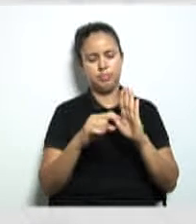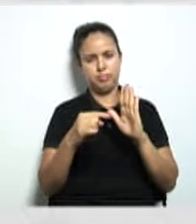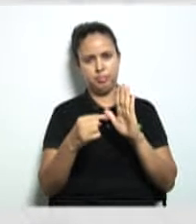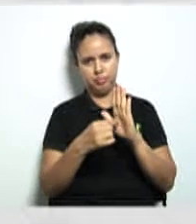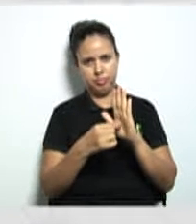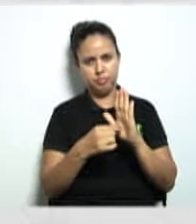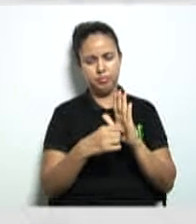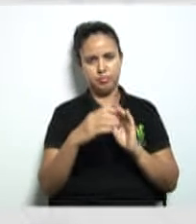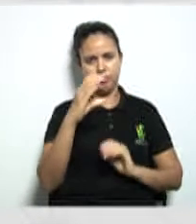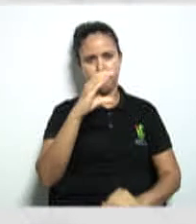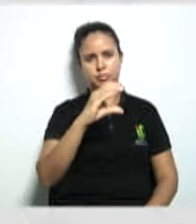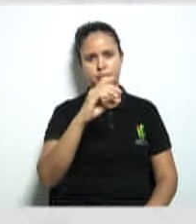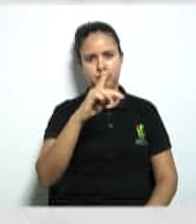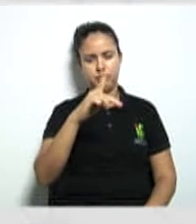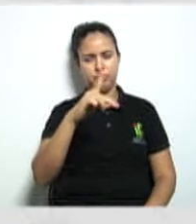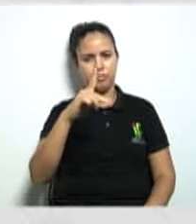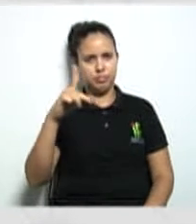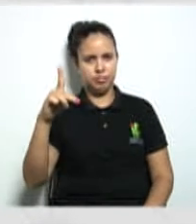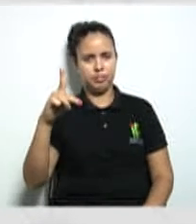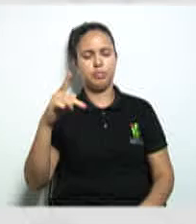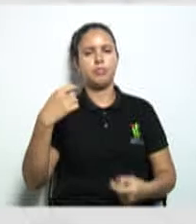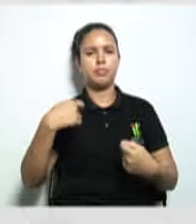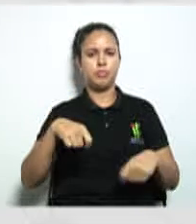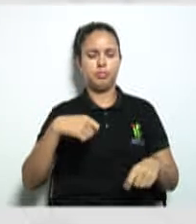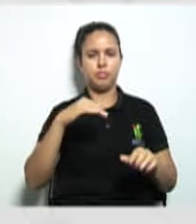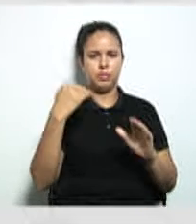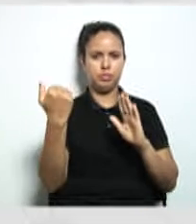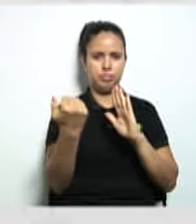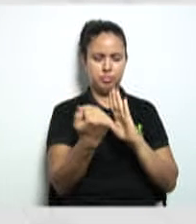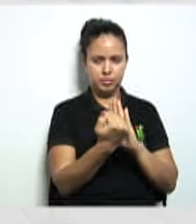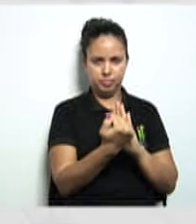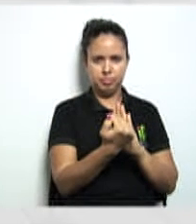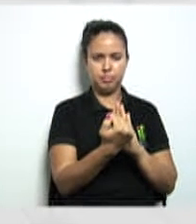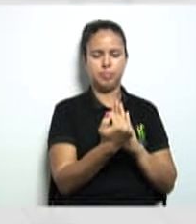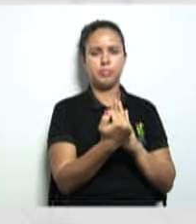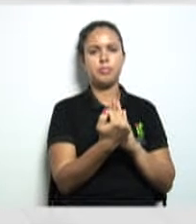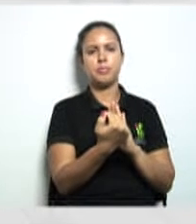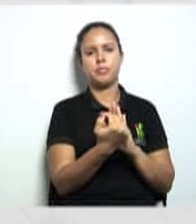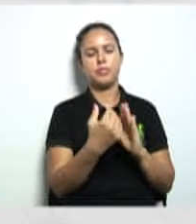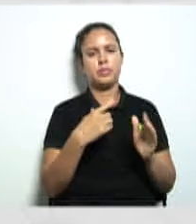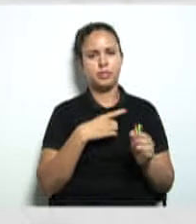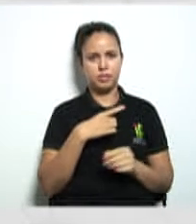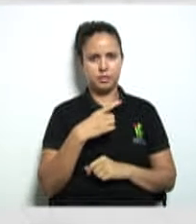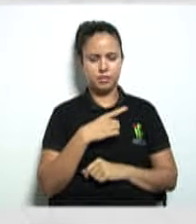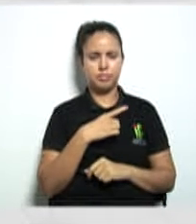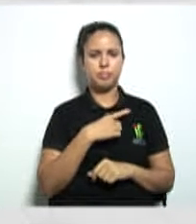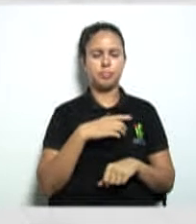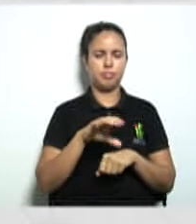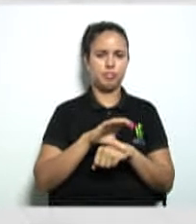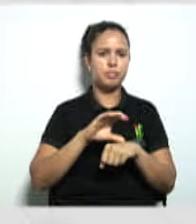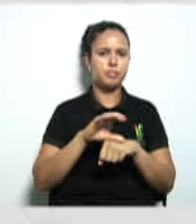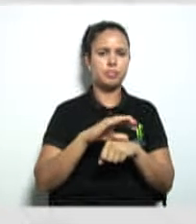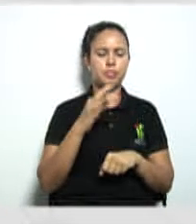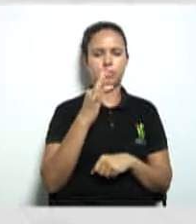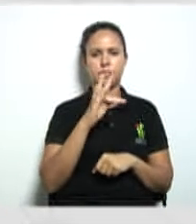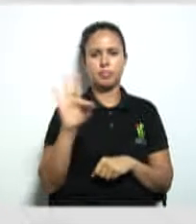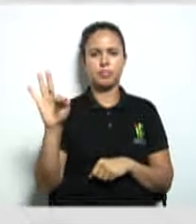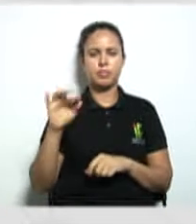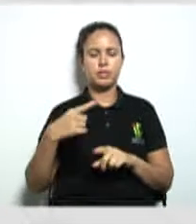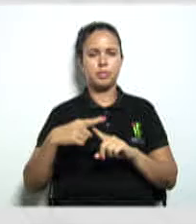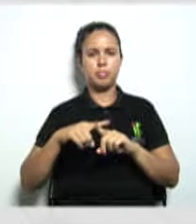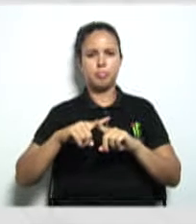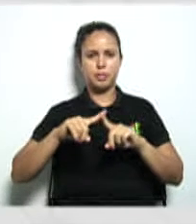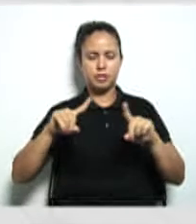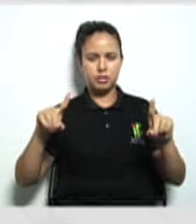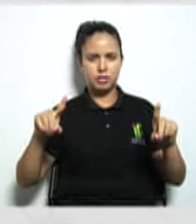Lembra que nós falamos também que tem a previsão, né, das cooperativas no Código Civil e na Constituição Federal. Porém, elas